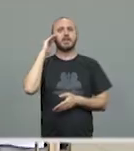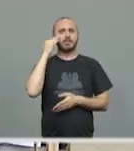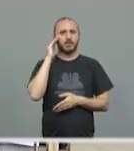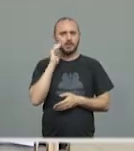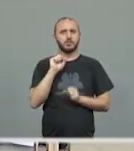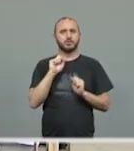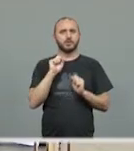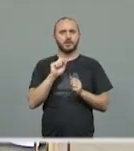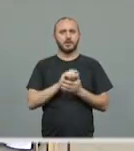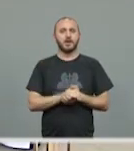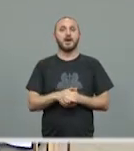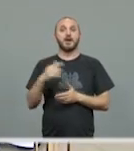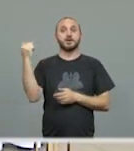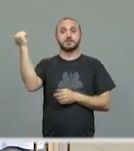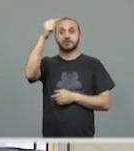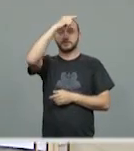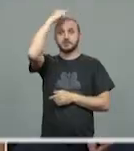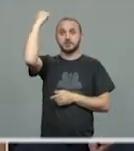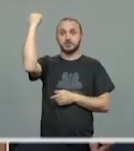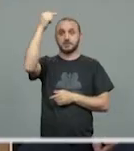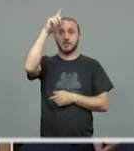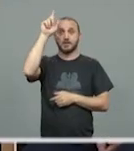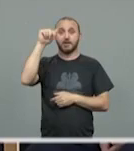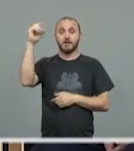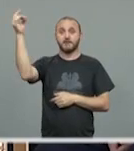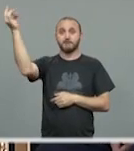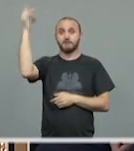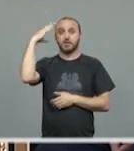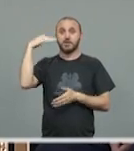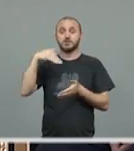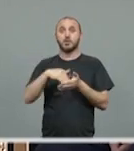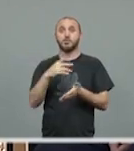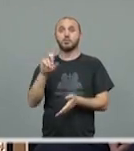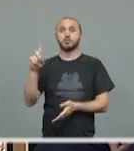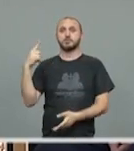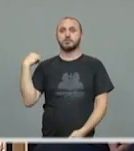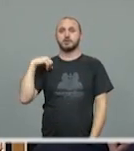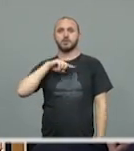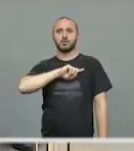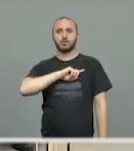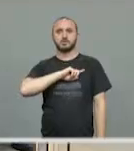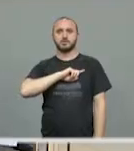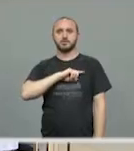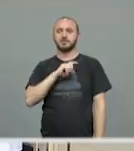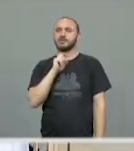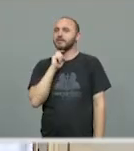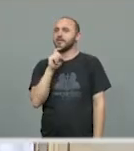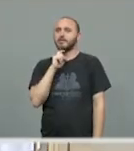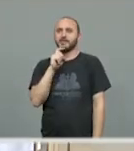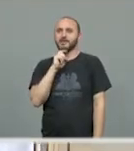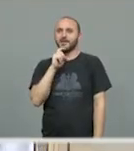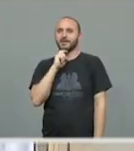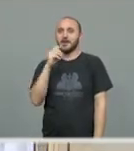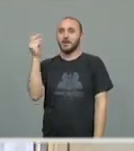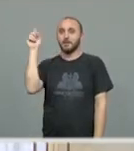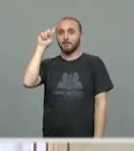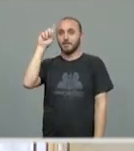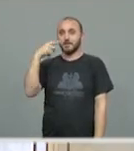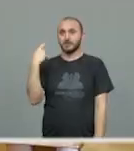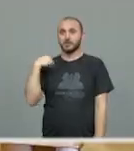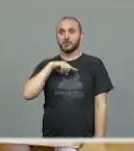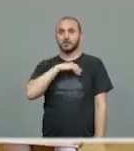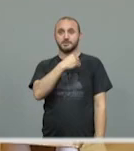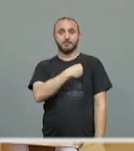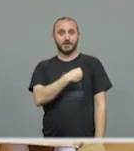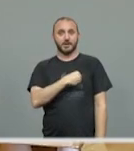isso, que a santidade é a vocação última nossa, que ninguém nos autorizou a pecar,